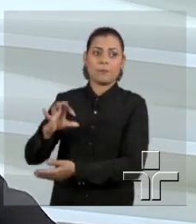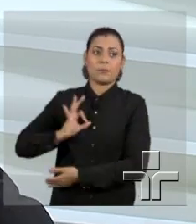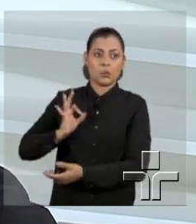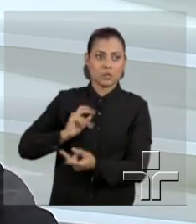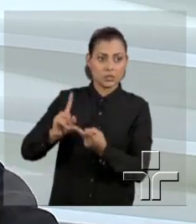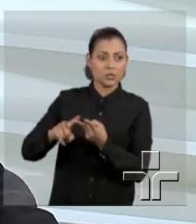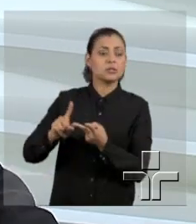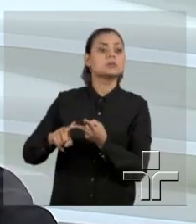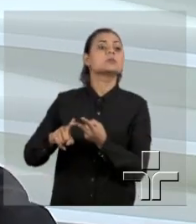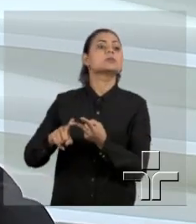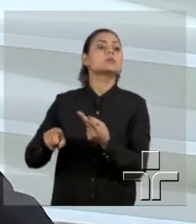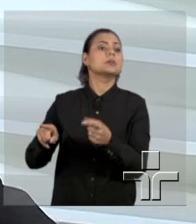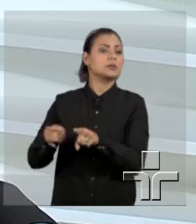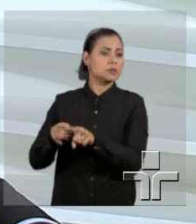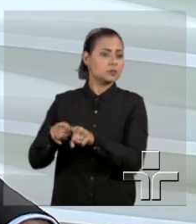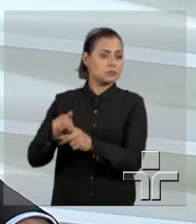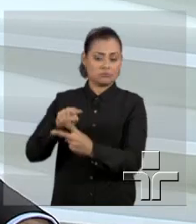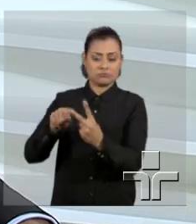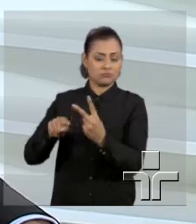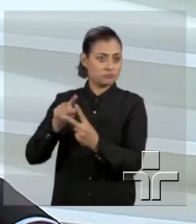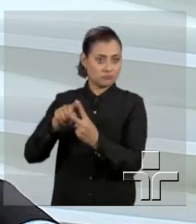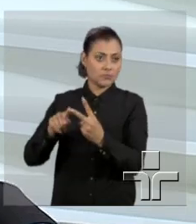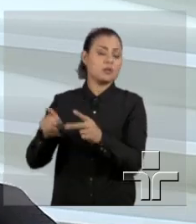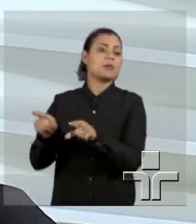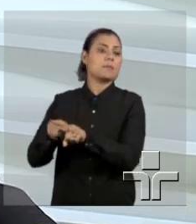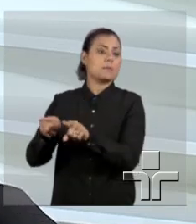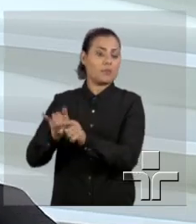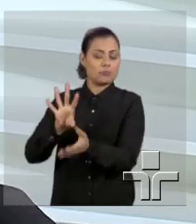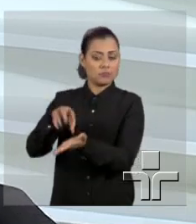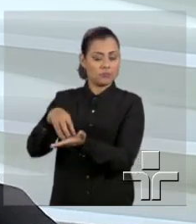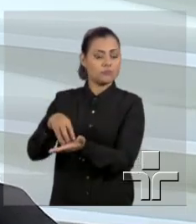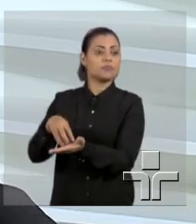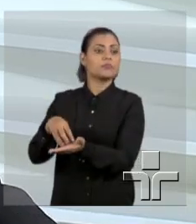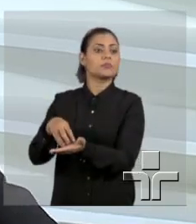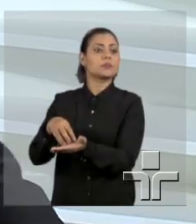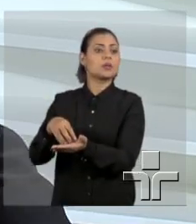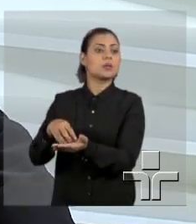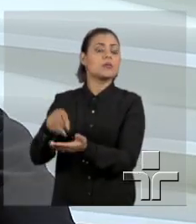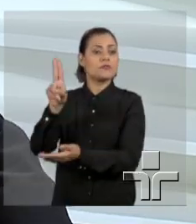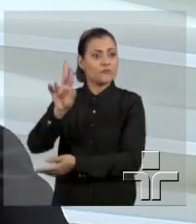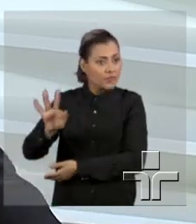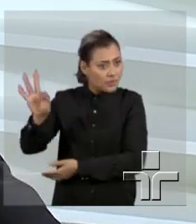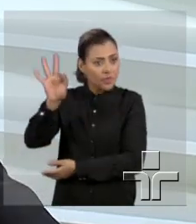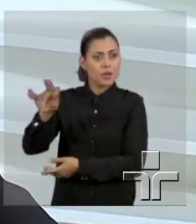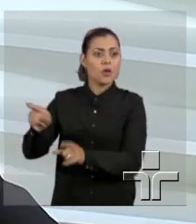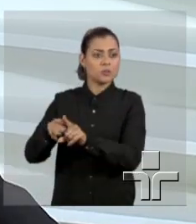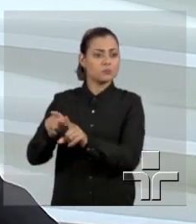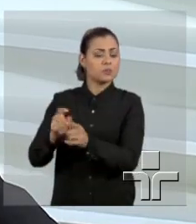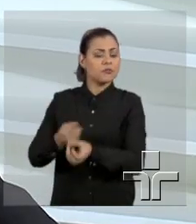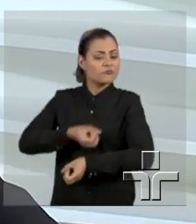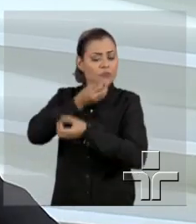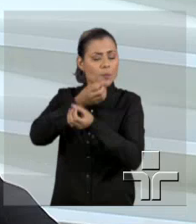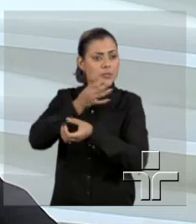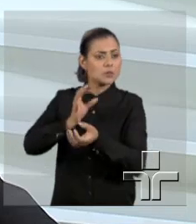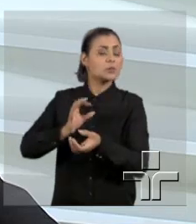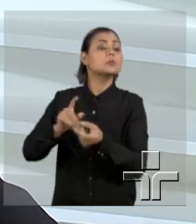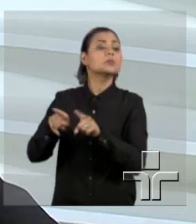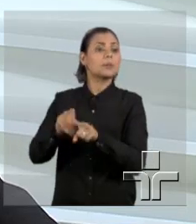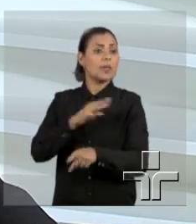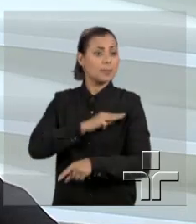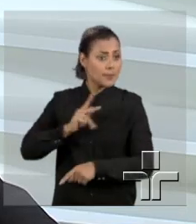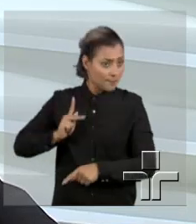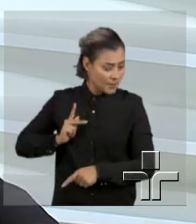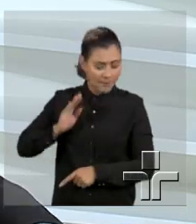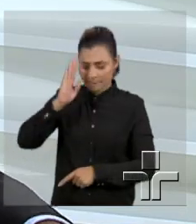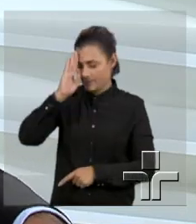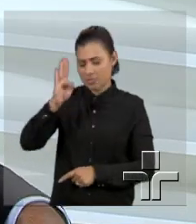todos da administração pública federal, da União, portanto, e, se possível, encaminhar para o Ministério